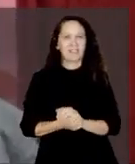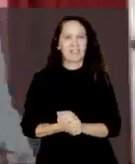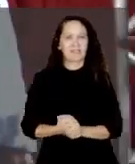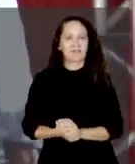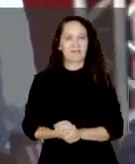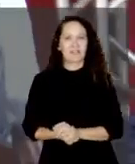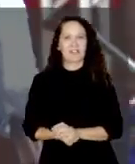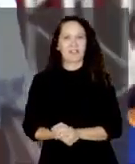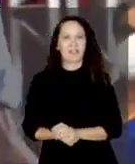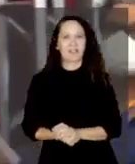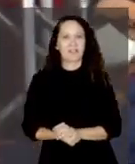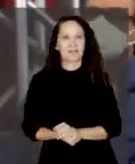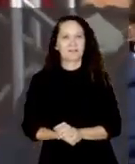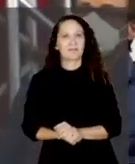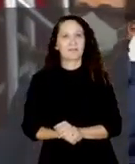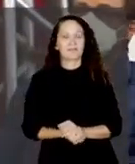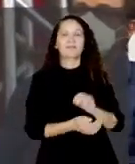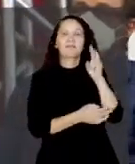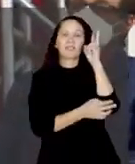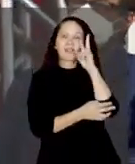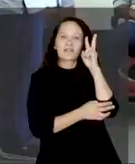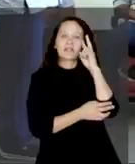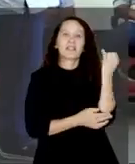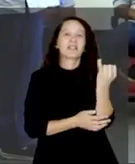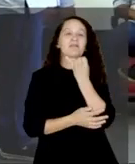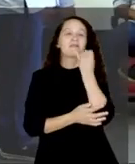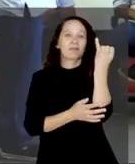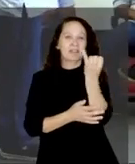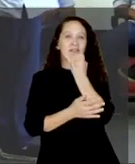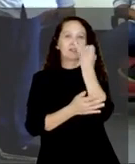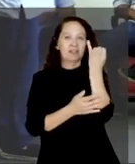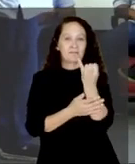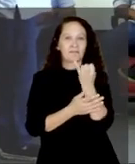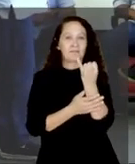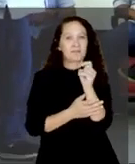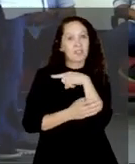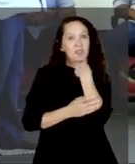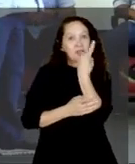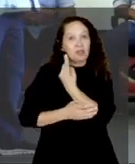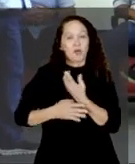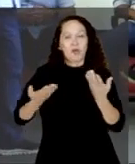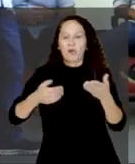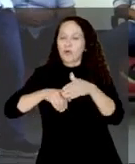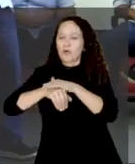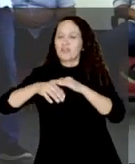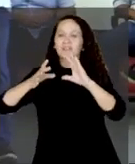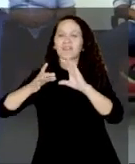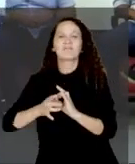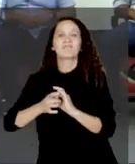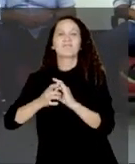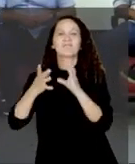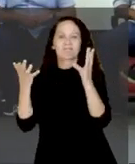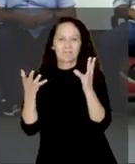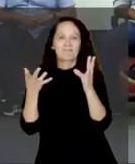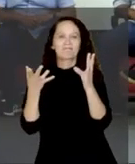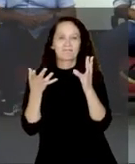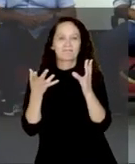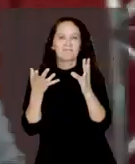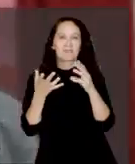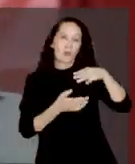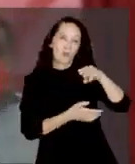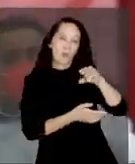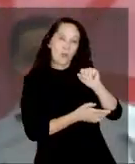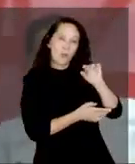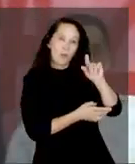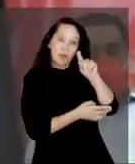República desse país, e foi o presidente mais agressivo, o que mais desrespeitou os direitos humanos,